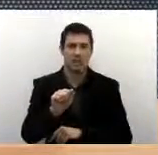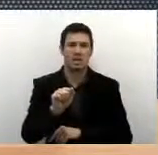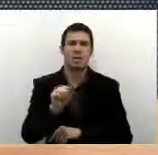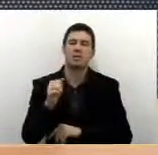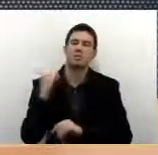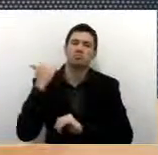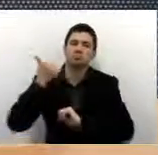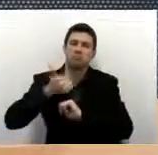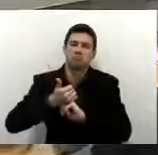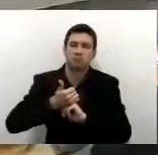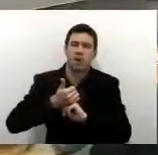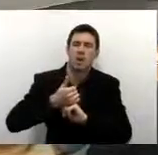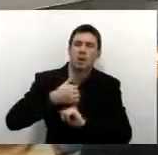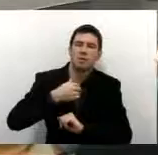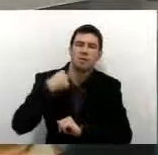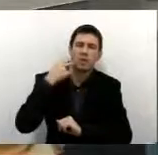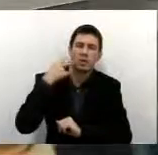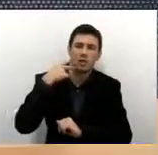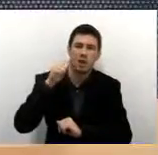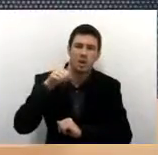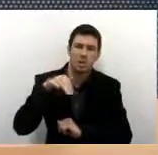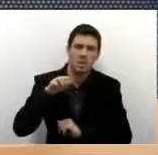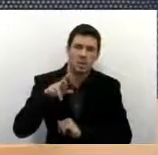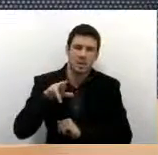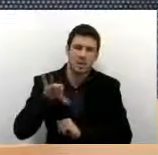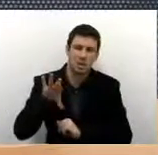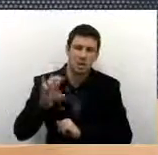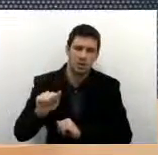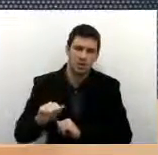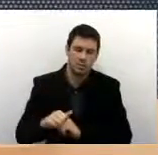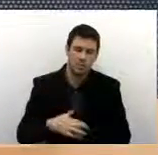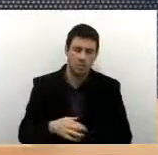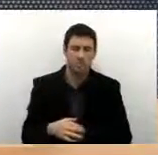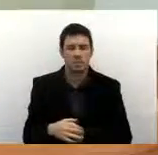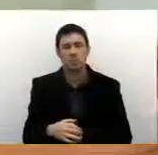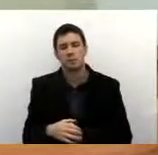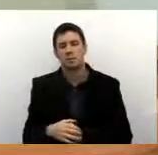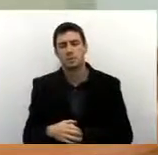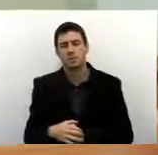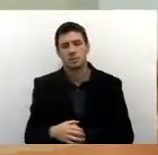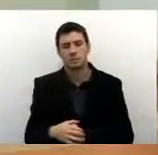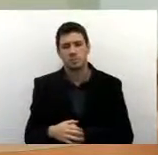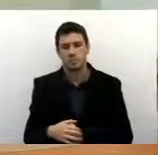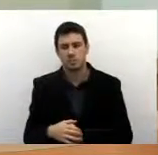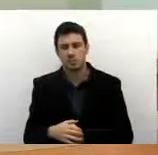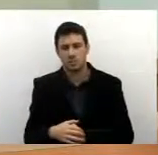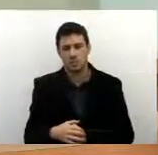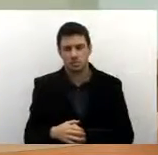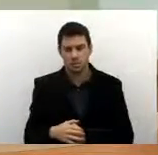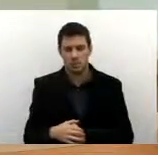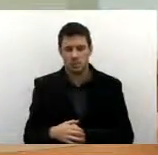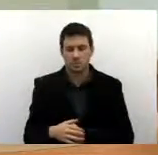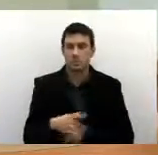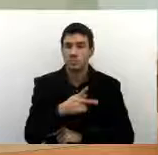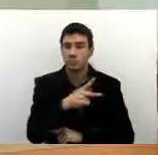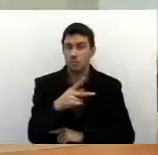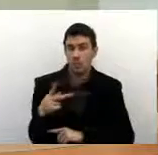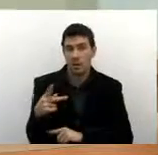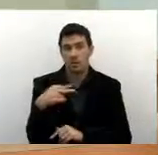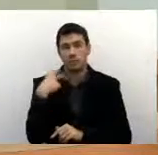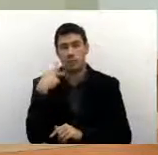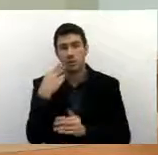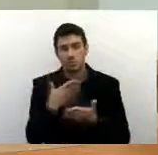Americano. Com a palavra, novo vereador Gilvan Passos. Senhor presidente, senhores